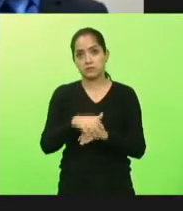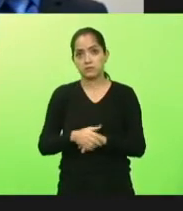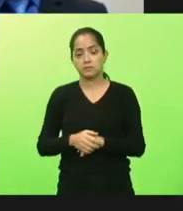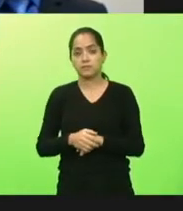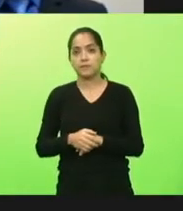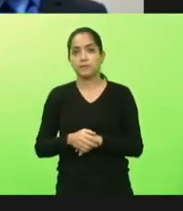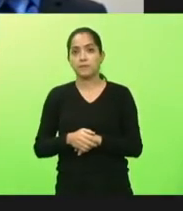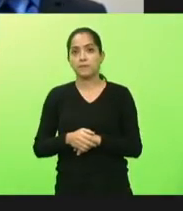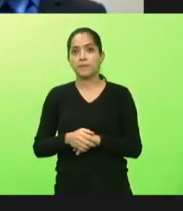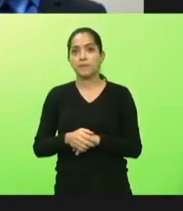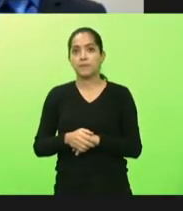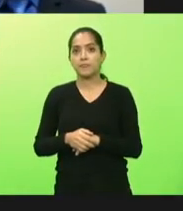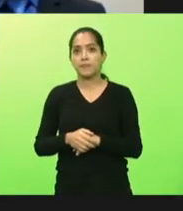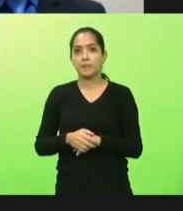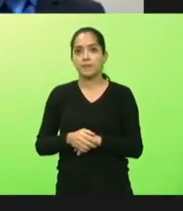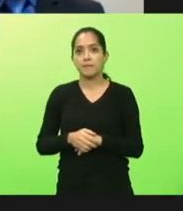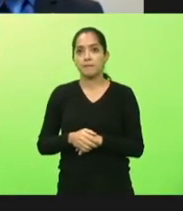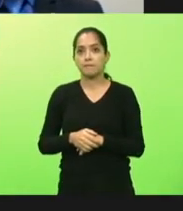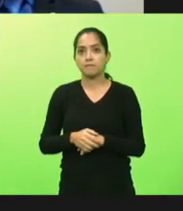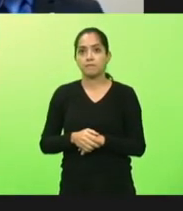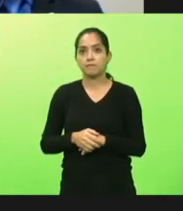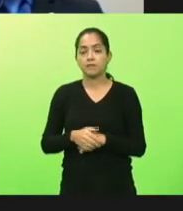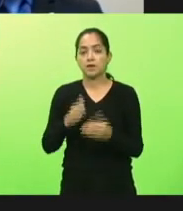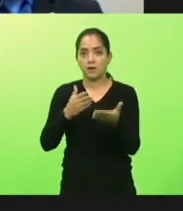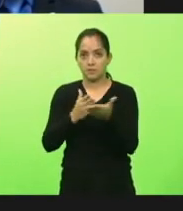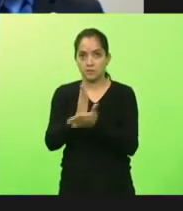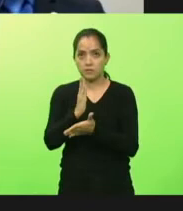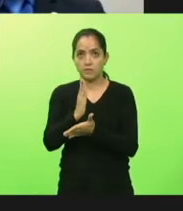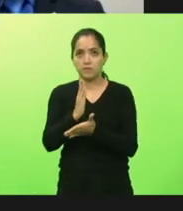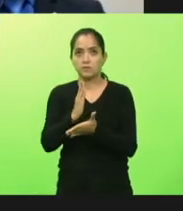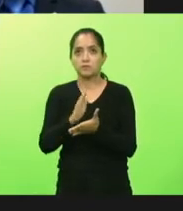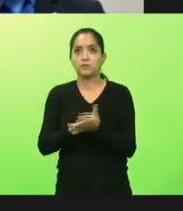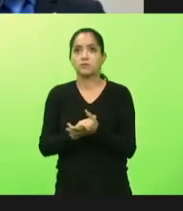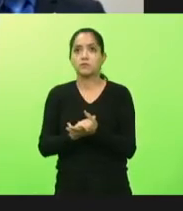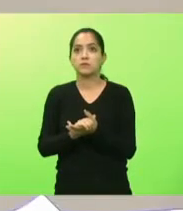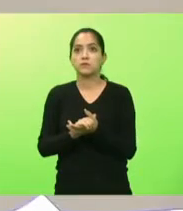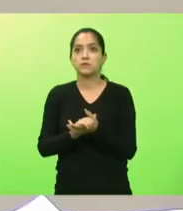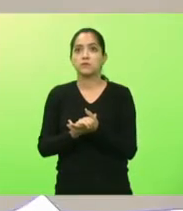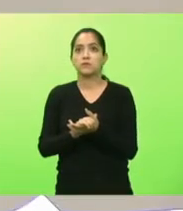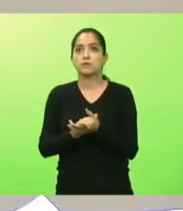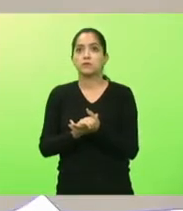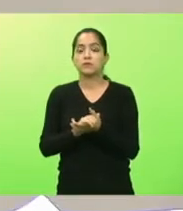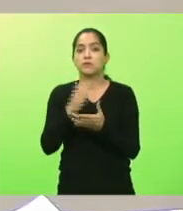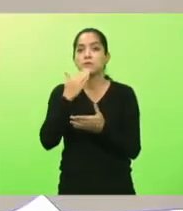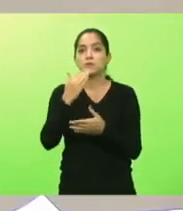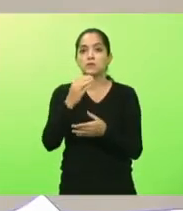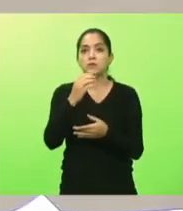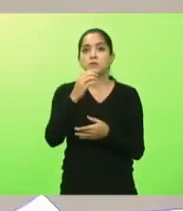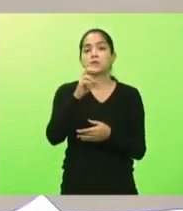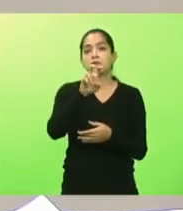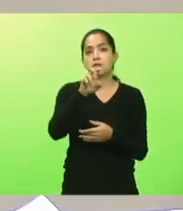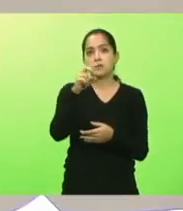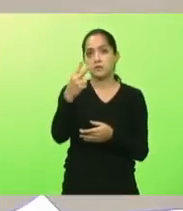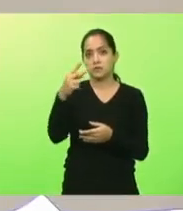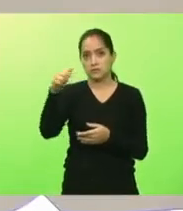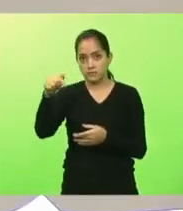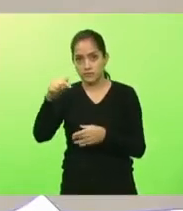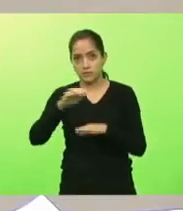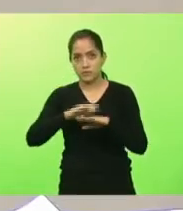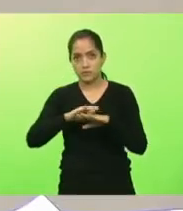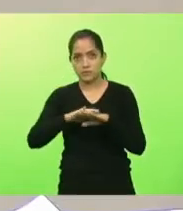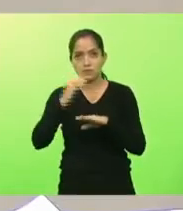Voto contrário da deputada Luciane Carminati, aprovado por maioria. Requerimentos. Requerimento 827, autoria deputada Luciane